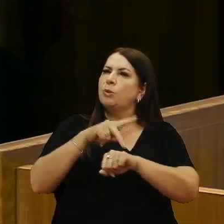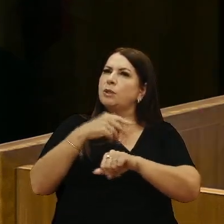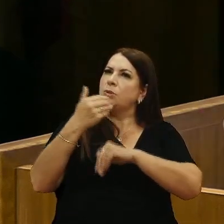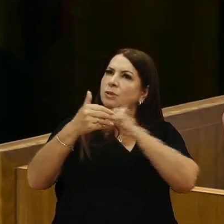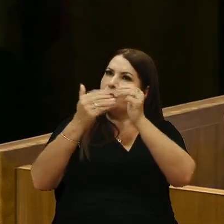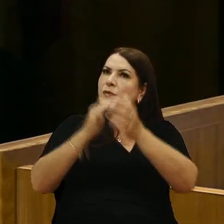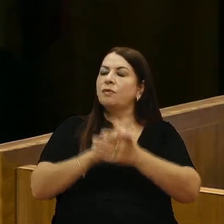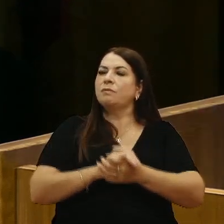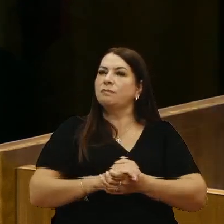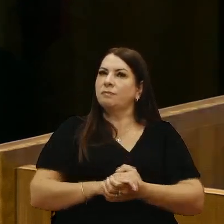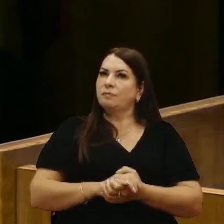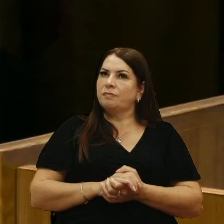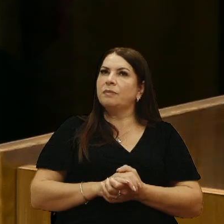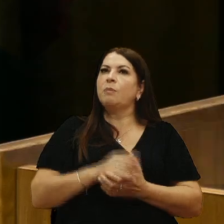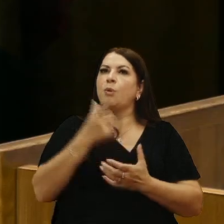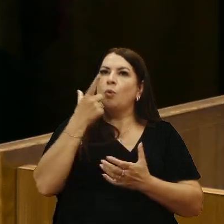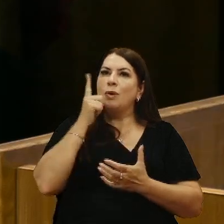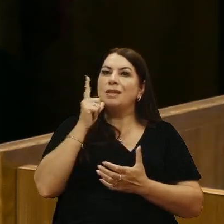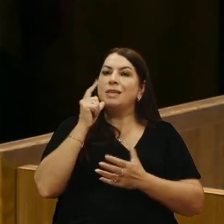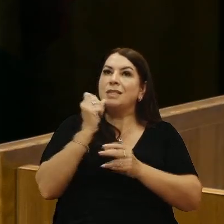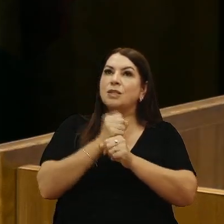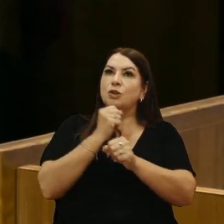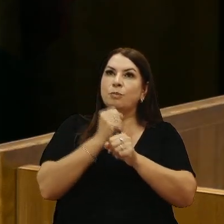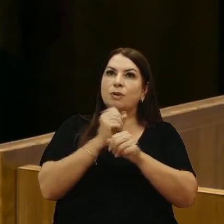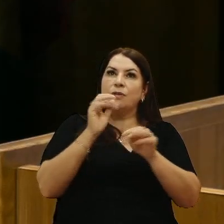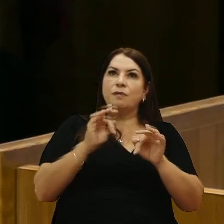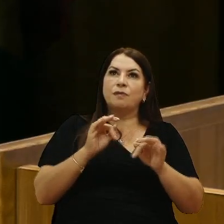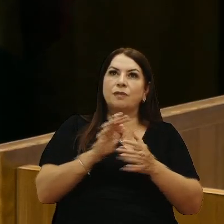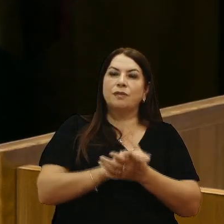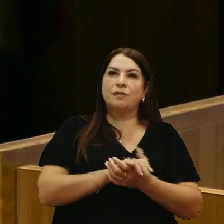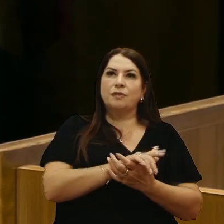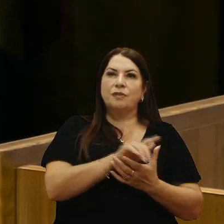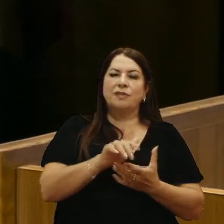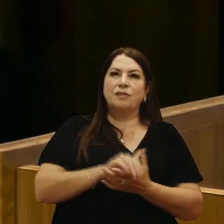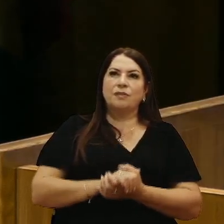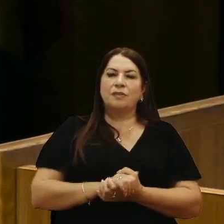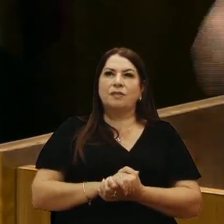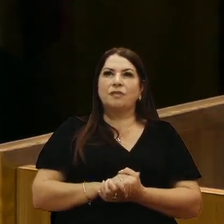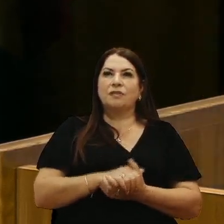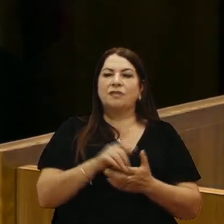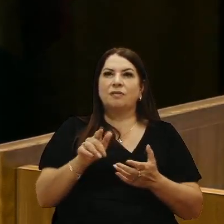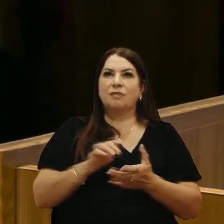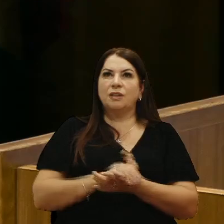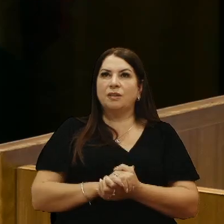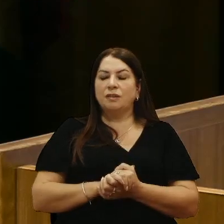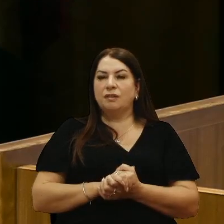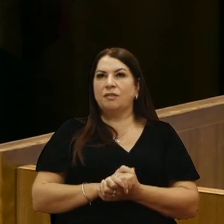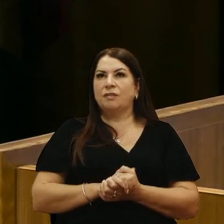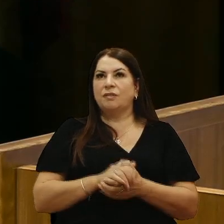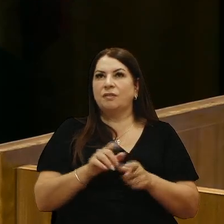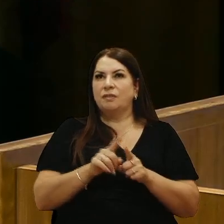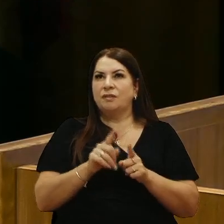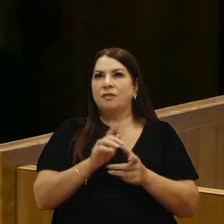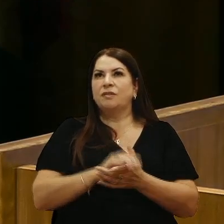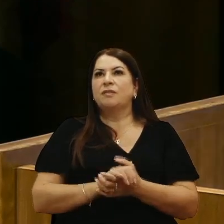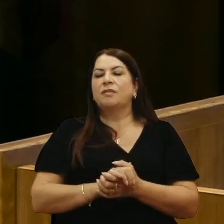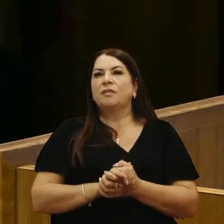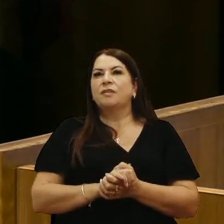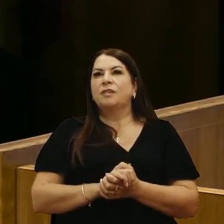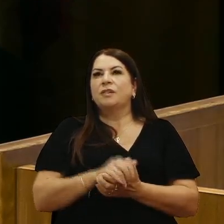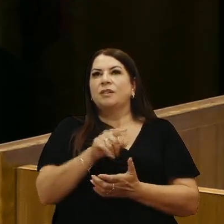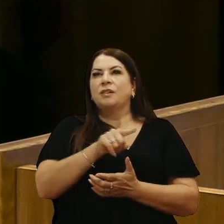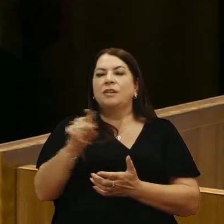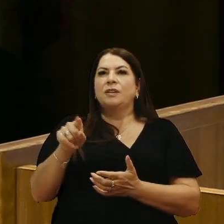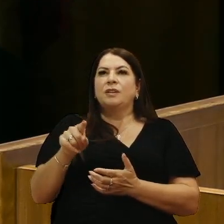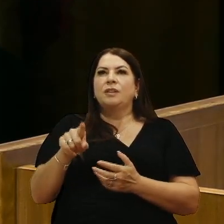desenvolver. Para poder que as obras saiam do papel, para que elas se tornem reais, e não o povo está lá com uma